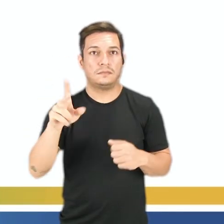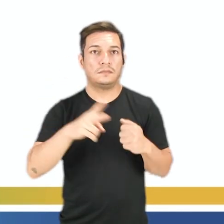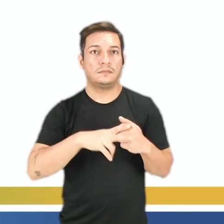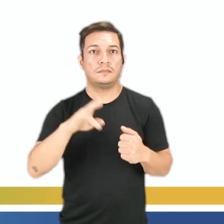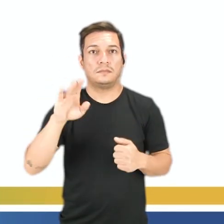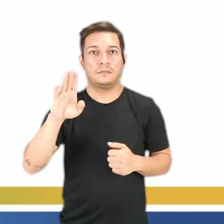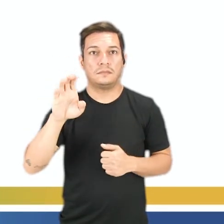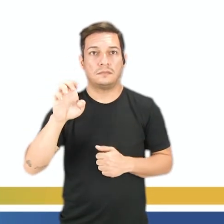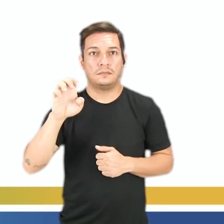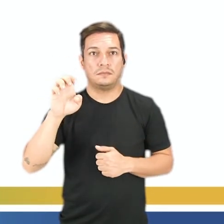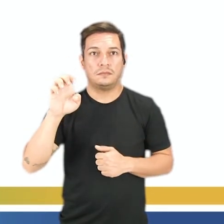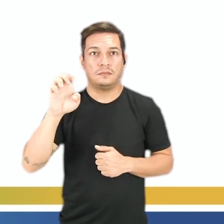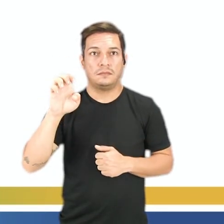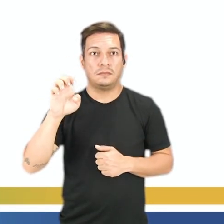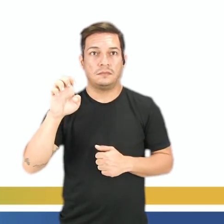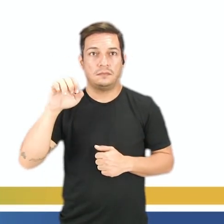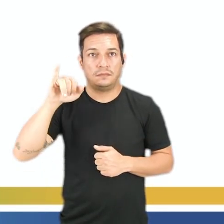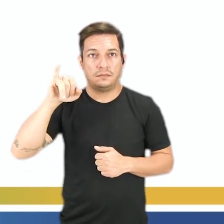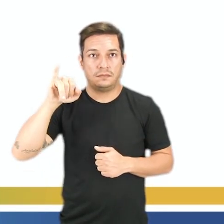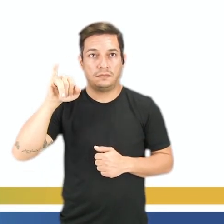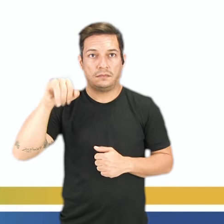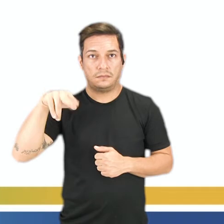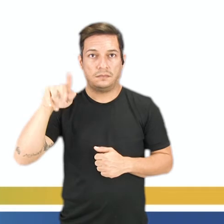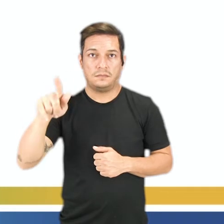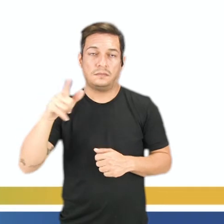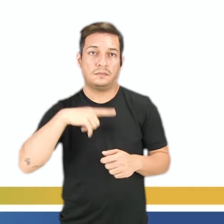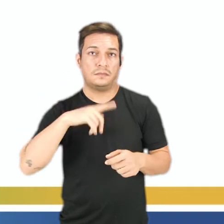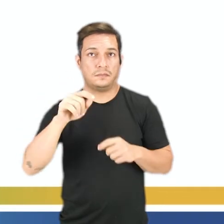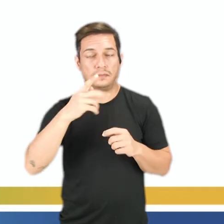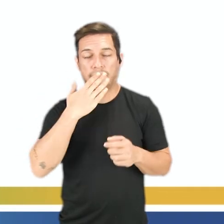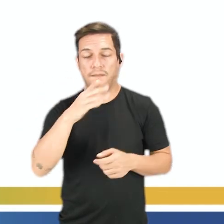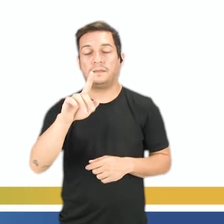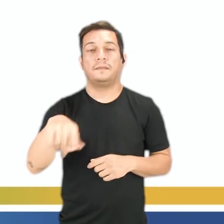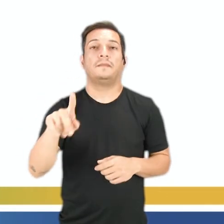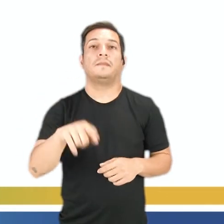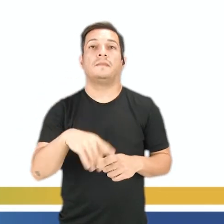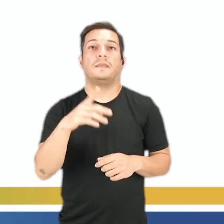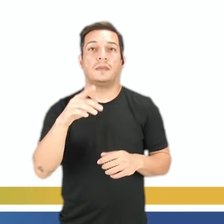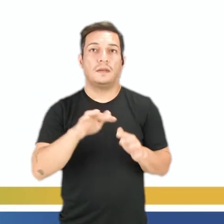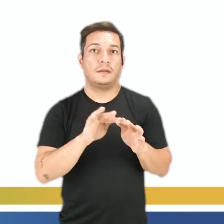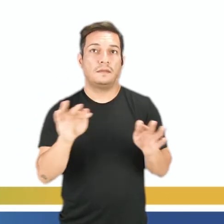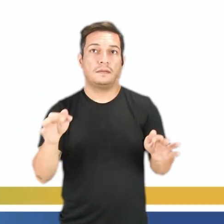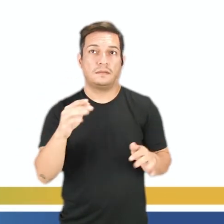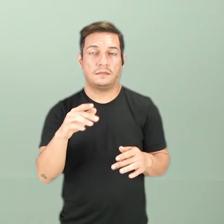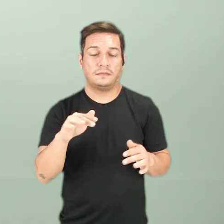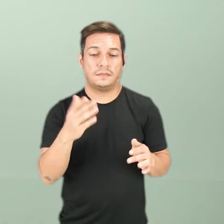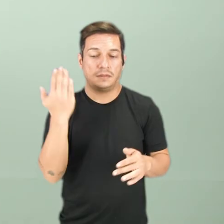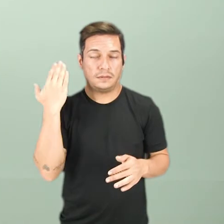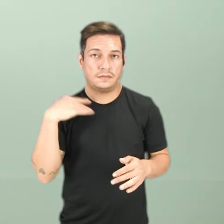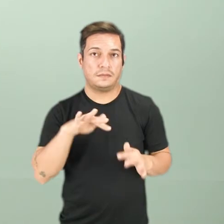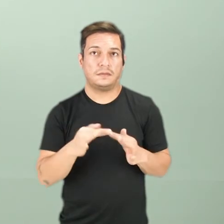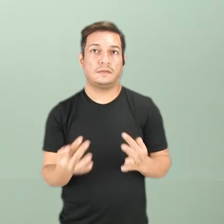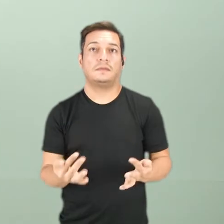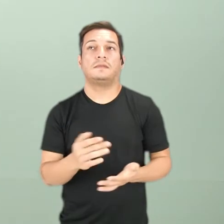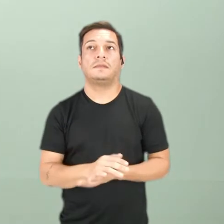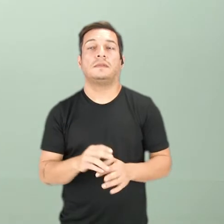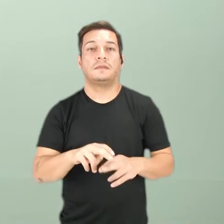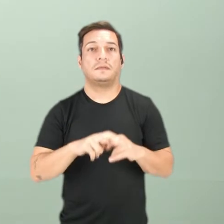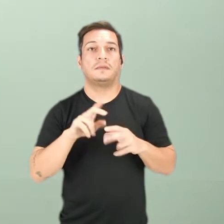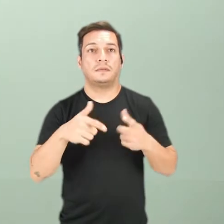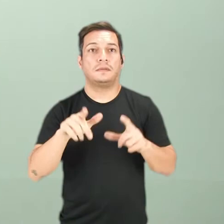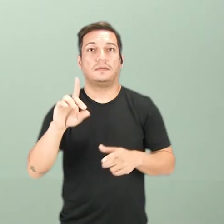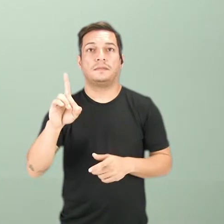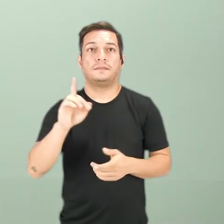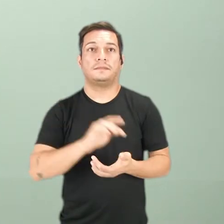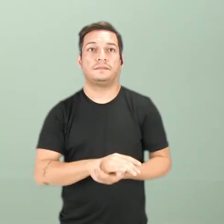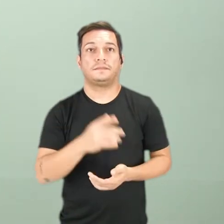ing. E lá no enunciado, a questão pede para marcar a frase que está no passado simples, ok? Então, por isso, é